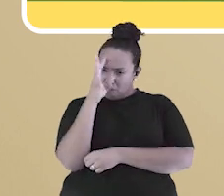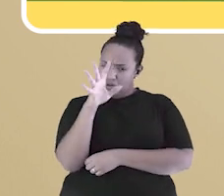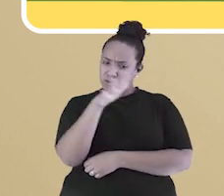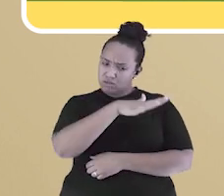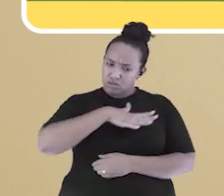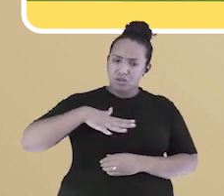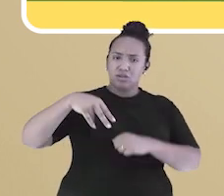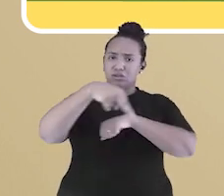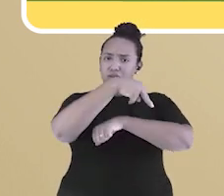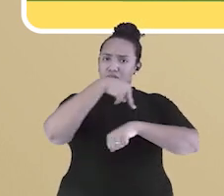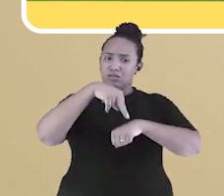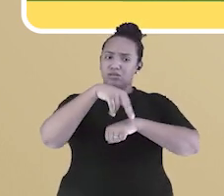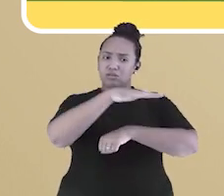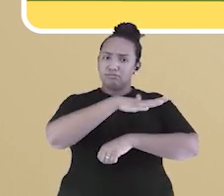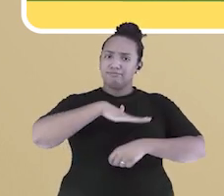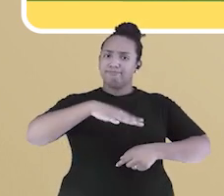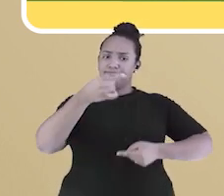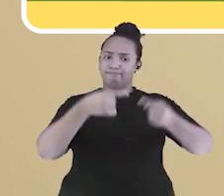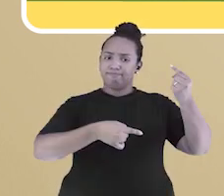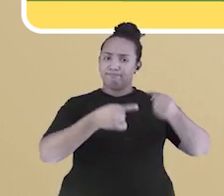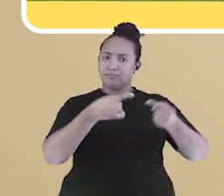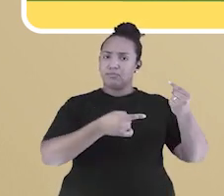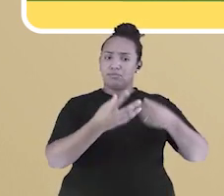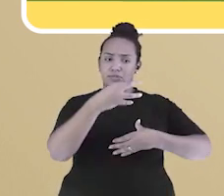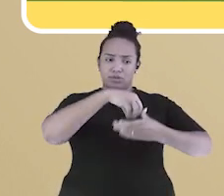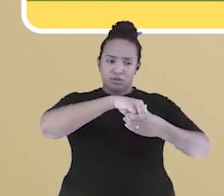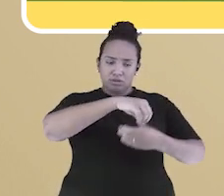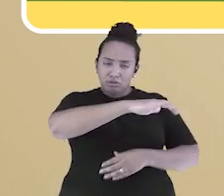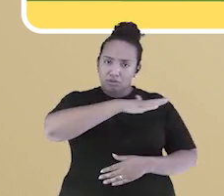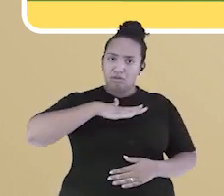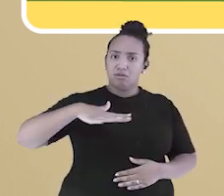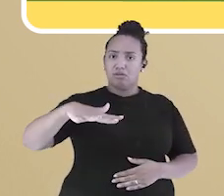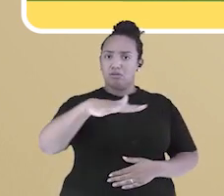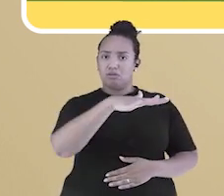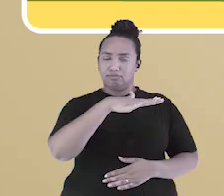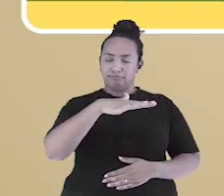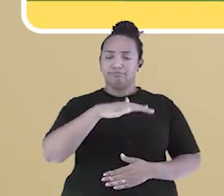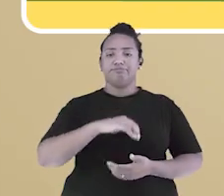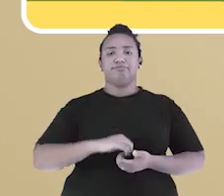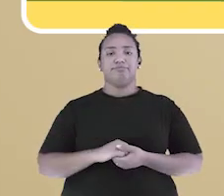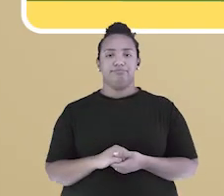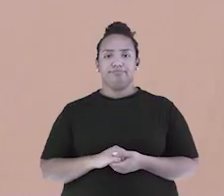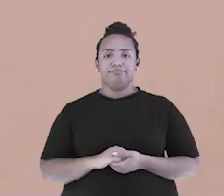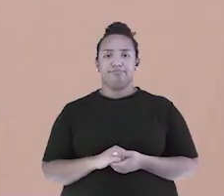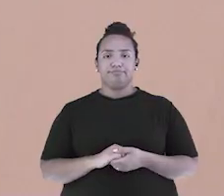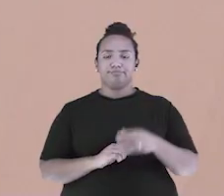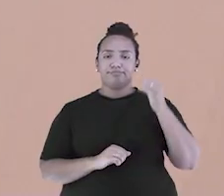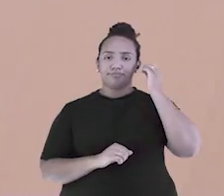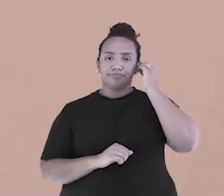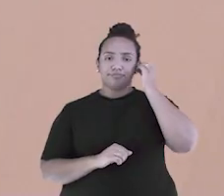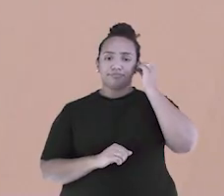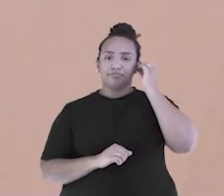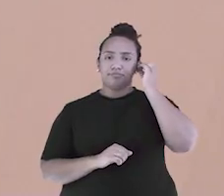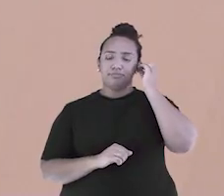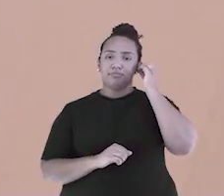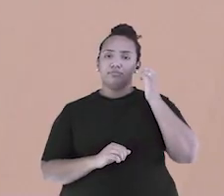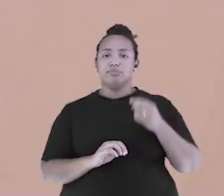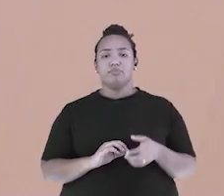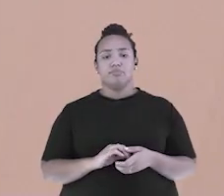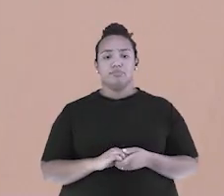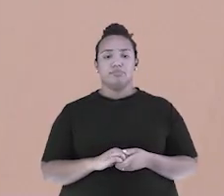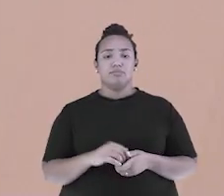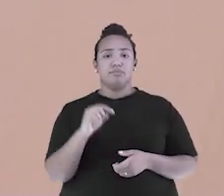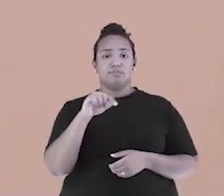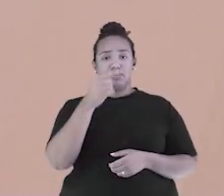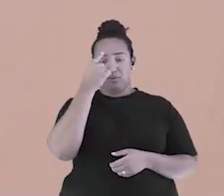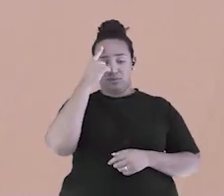seu direito a um território político dentro das áreas que habitam na Turquia e no Iraque. Têm um ideal